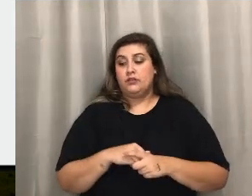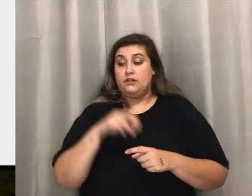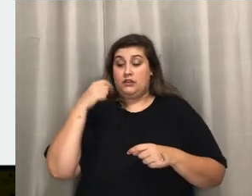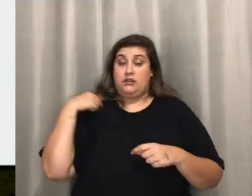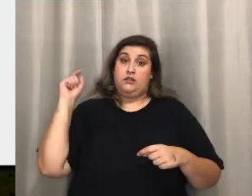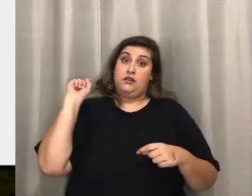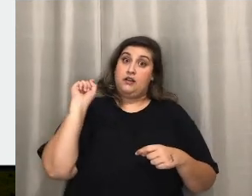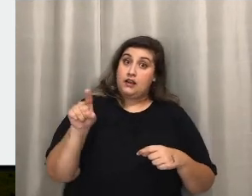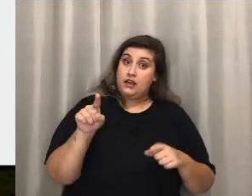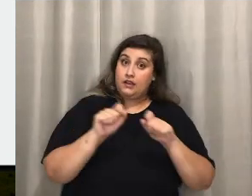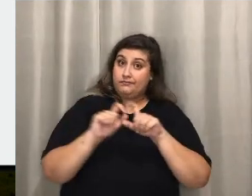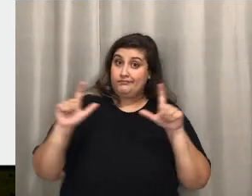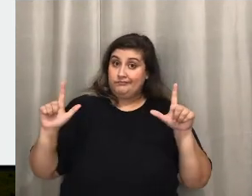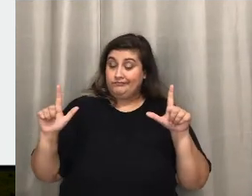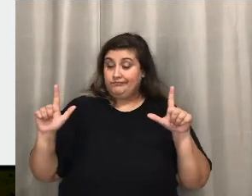site.